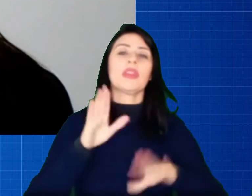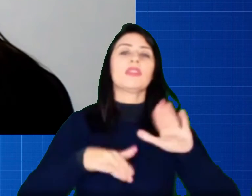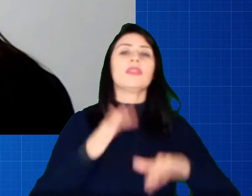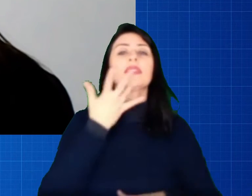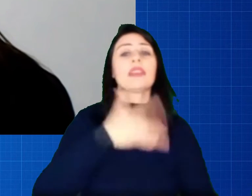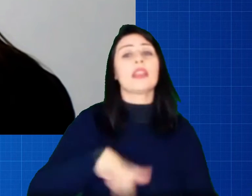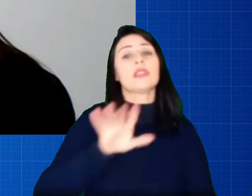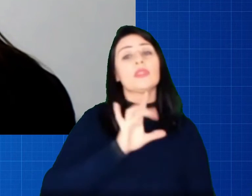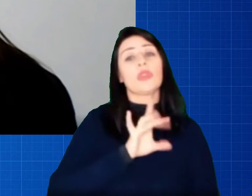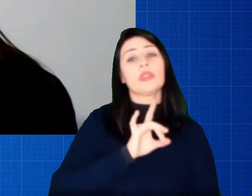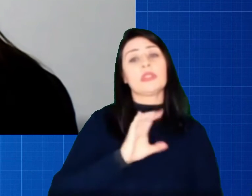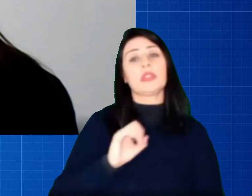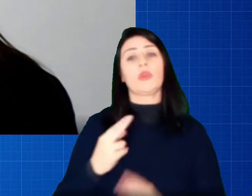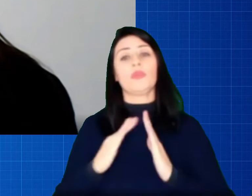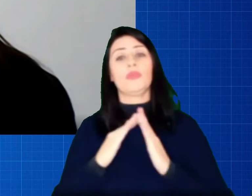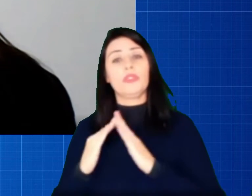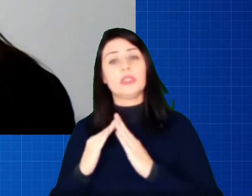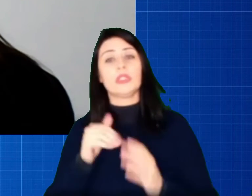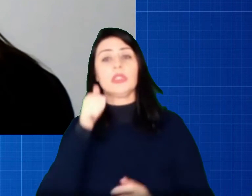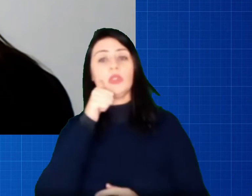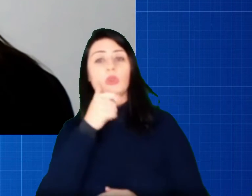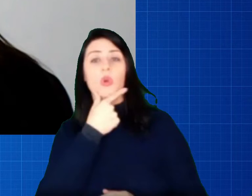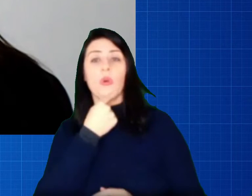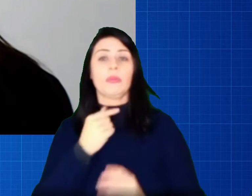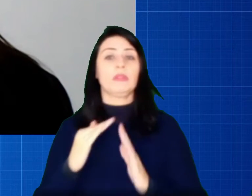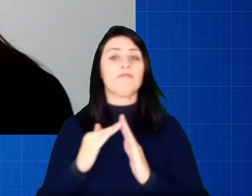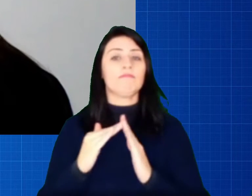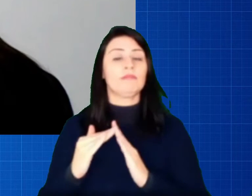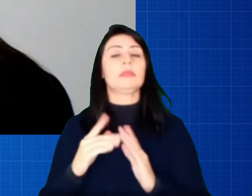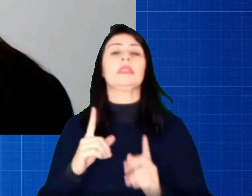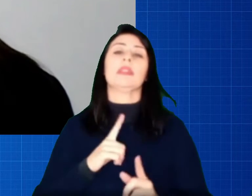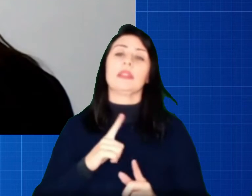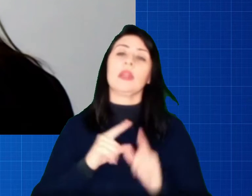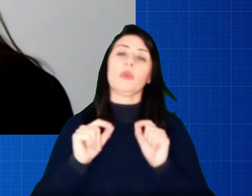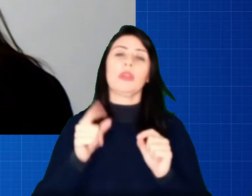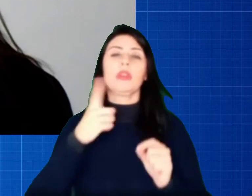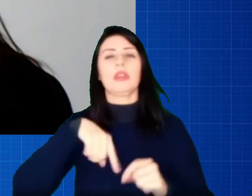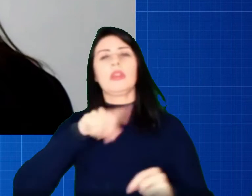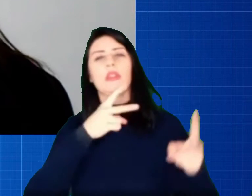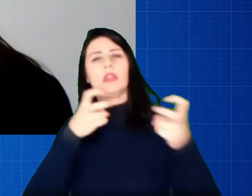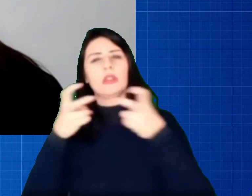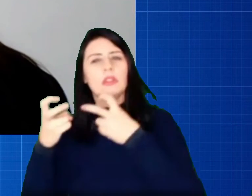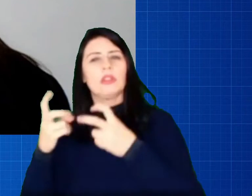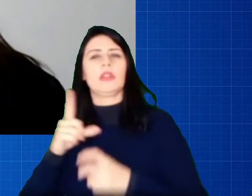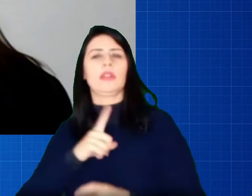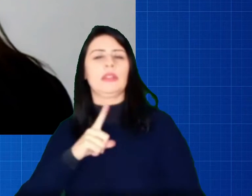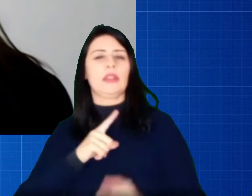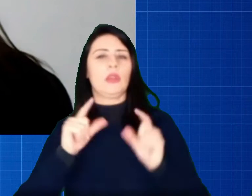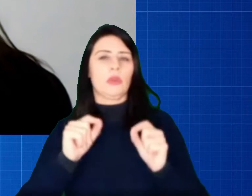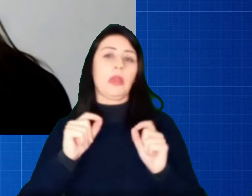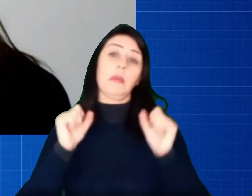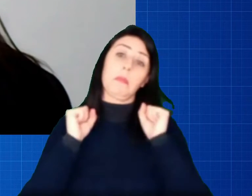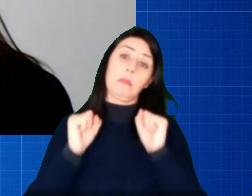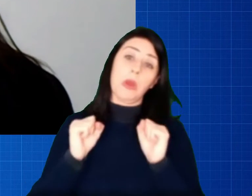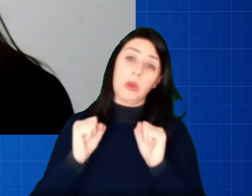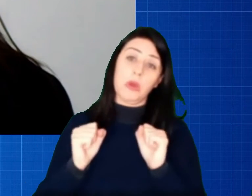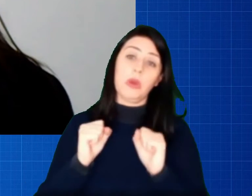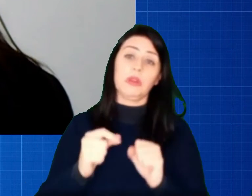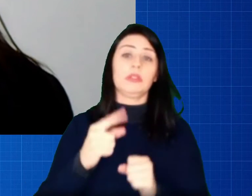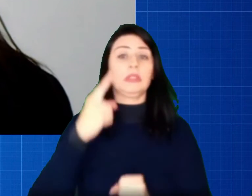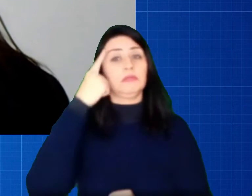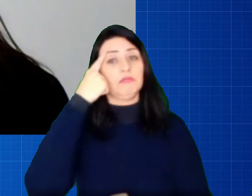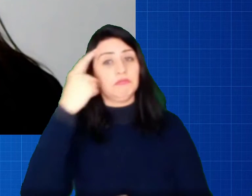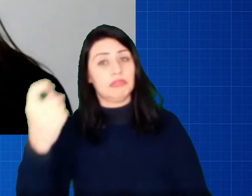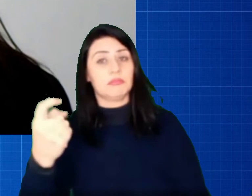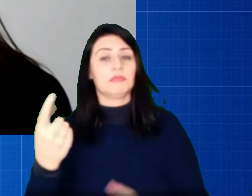questão da sexualidade tem aparecido sim, até porque, como vocês comentaram, né, a criança às vezes fica sozinha, ou com um vizinho, ou com uma vizinha, e realmente são os que a